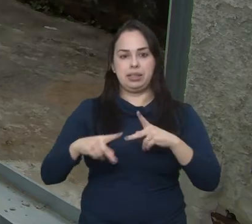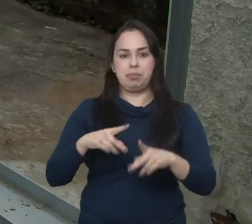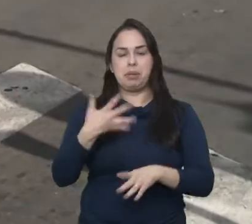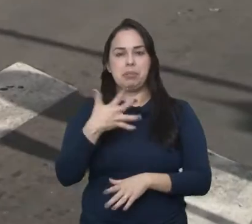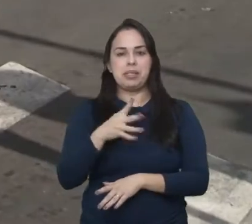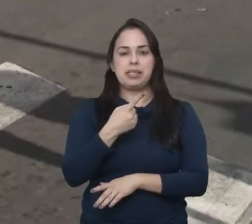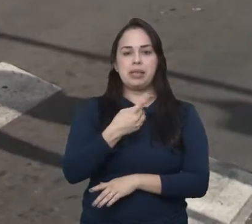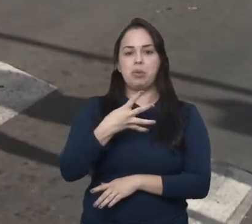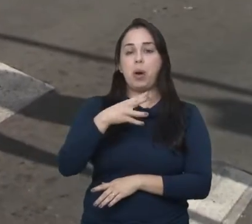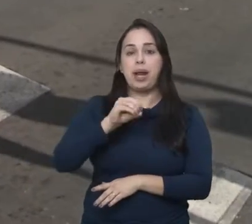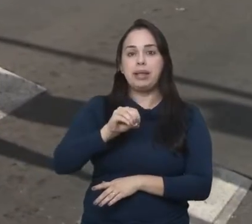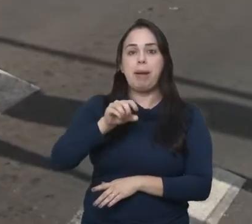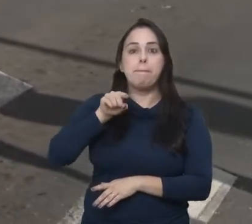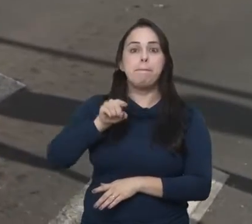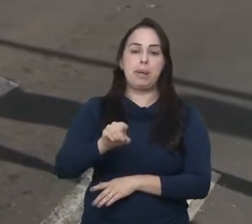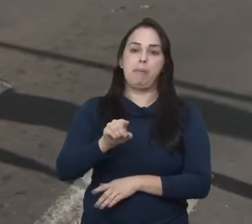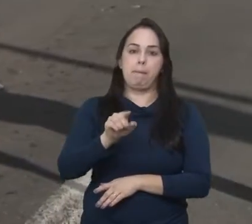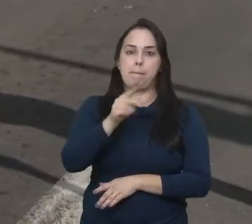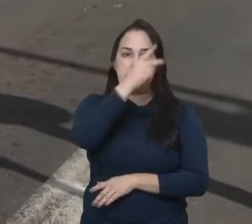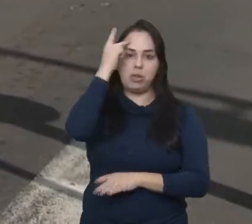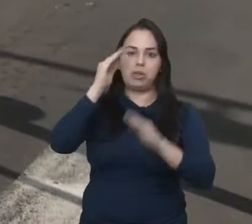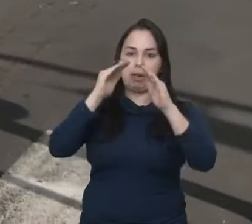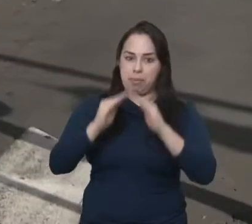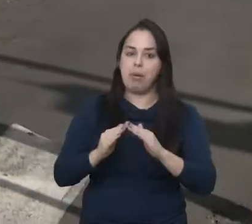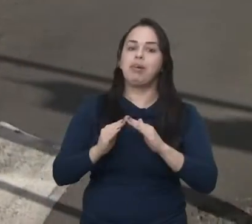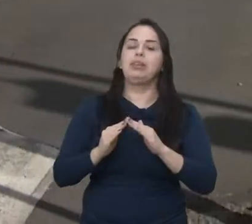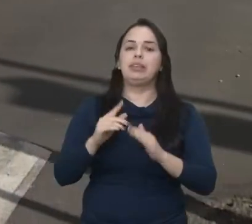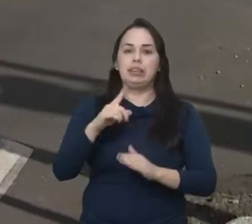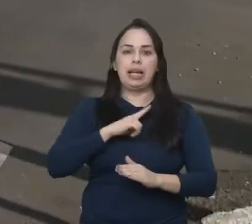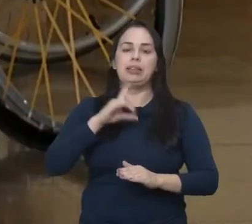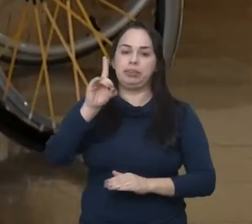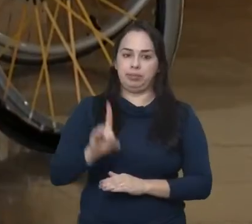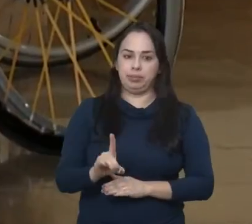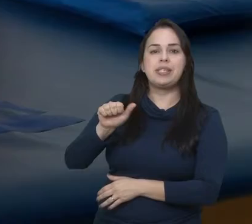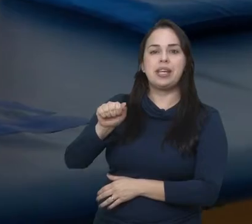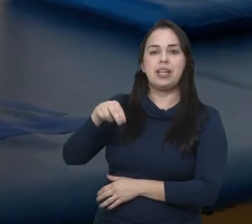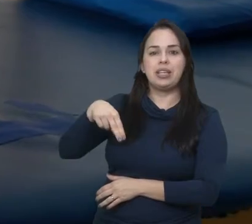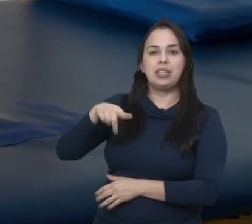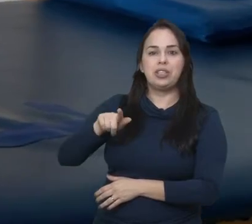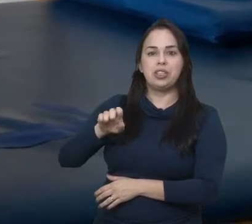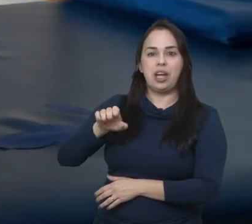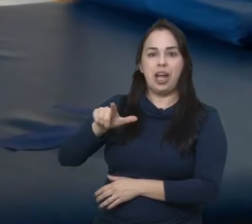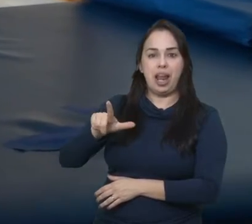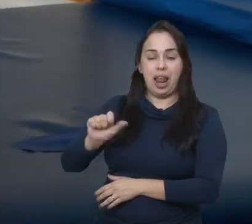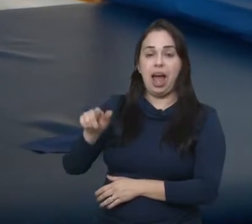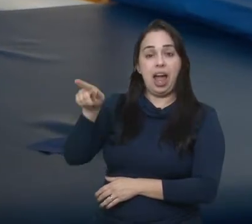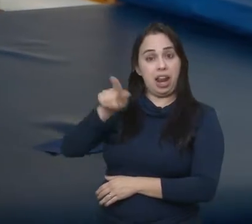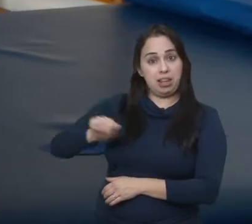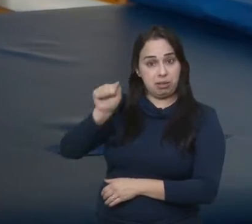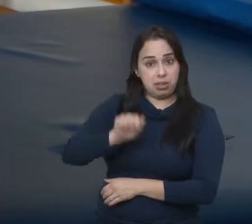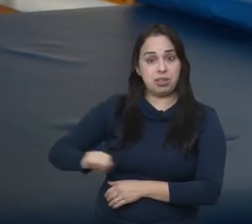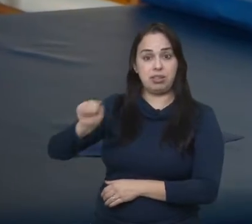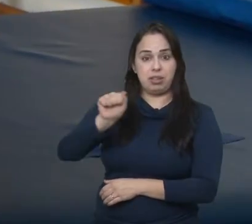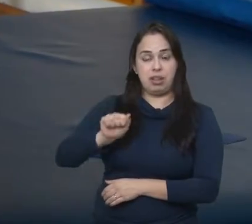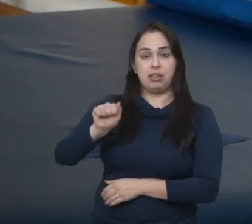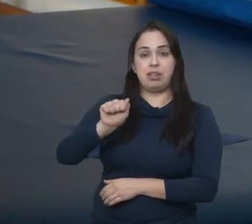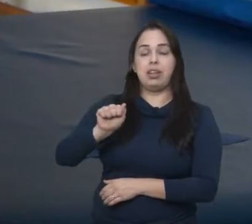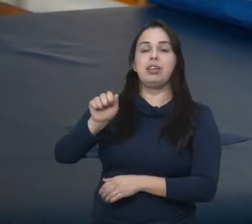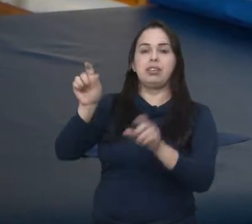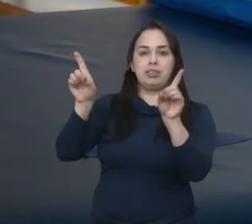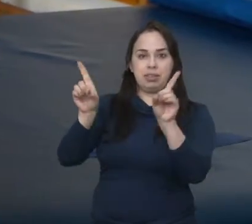da população brasileira possuía algum tipo de deficiência. Já aqui em São José dos Campos, cerca de 140 mil